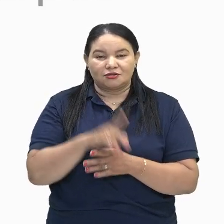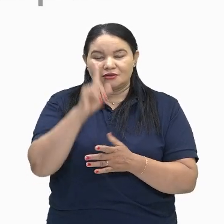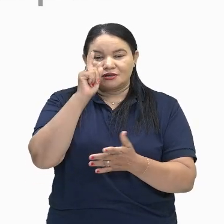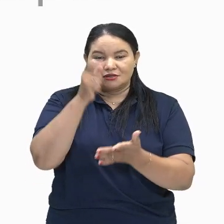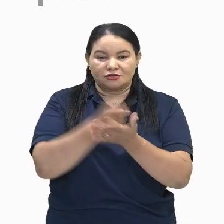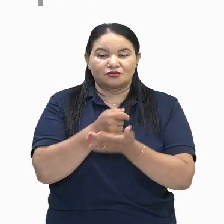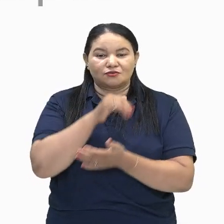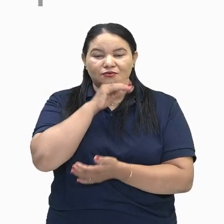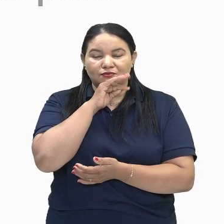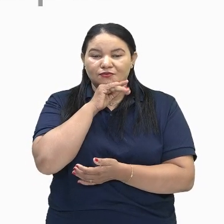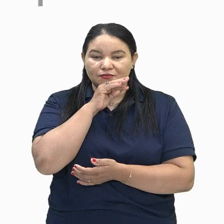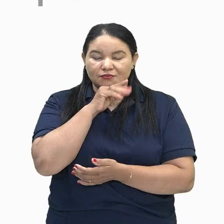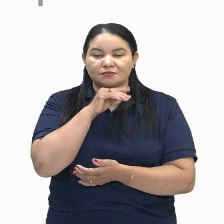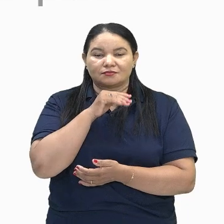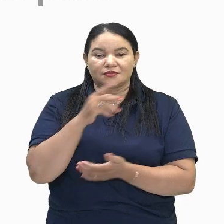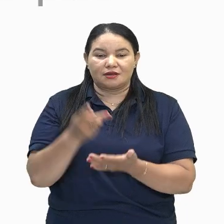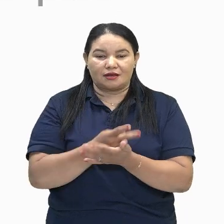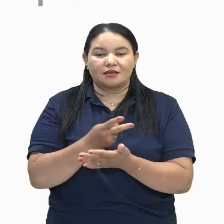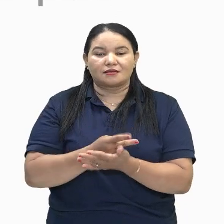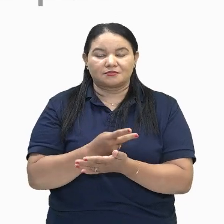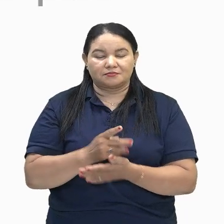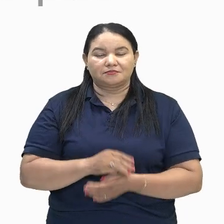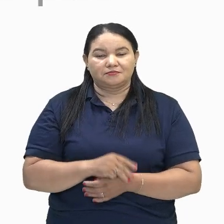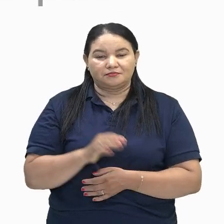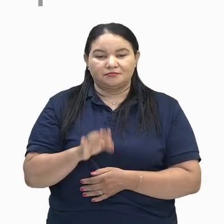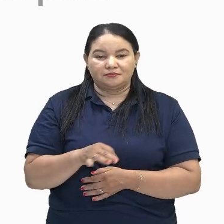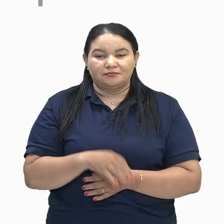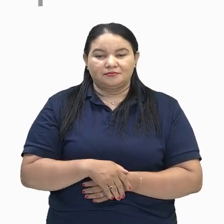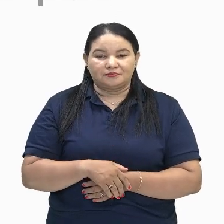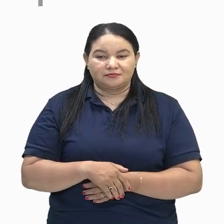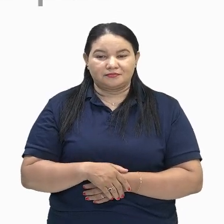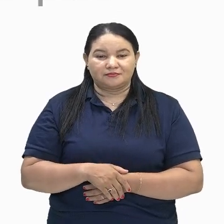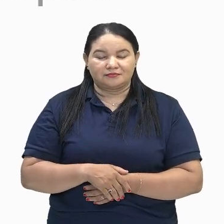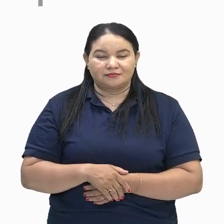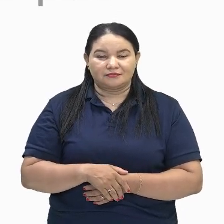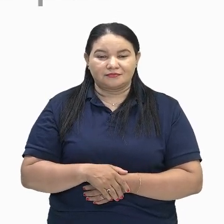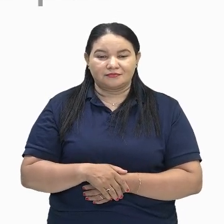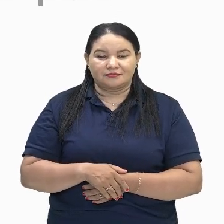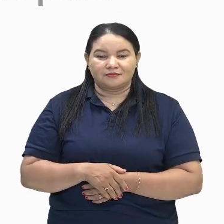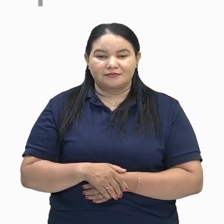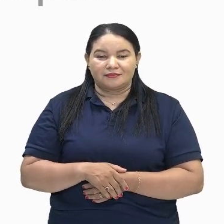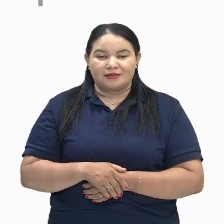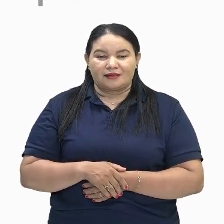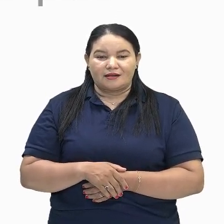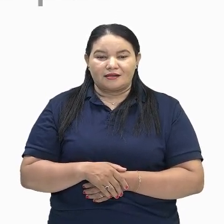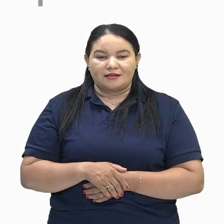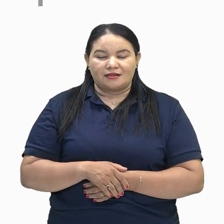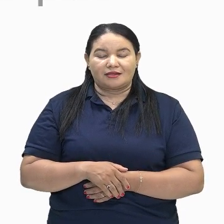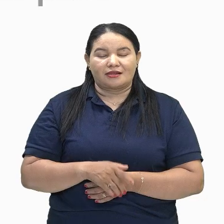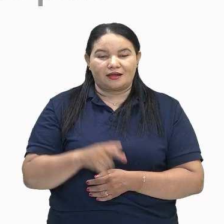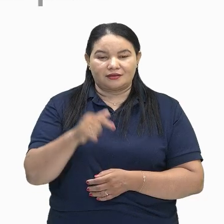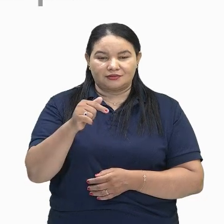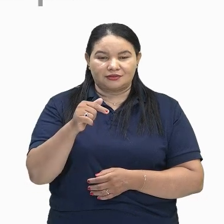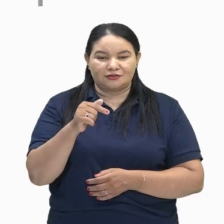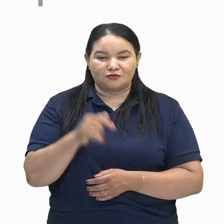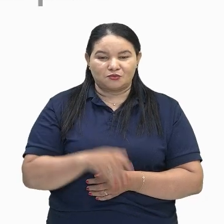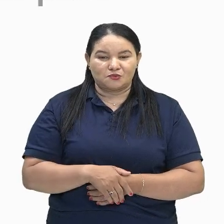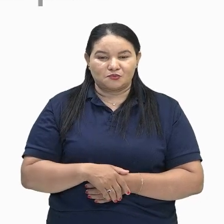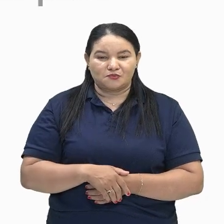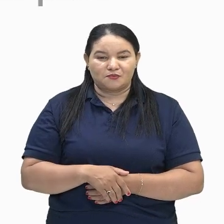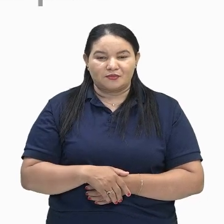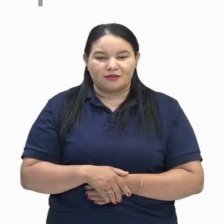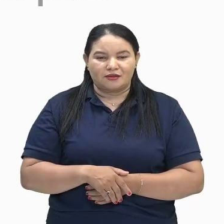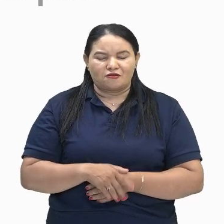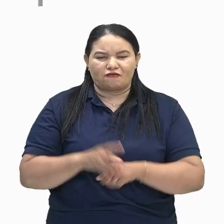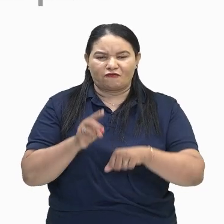decisões erradas, né? Seria o significado de cair do cavalo magro. A sétima, jogavam verde